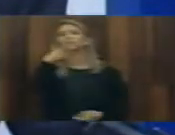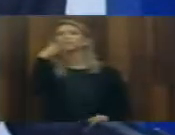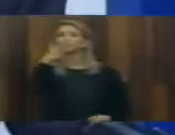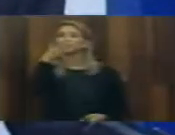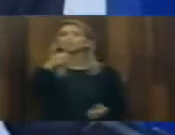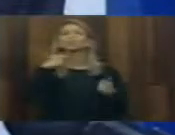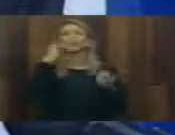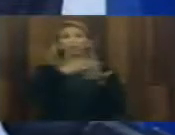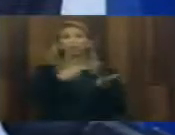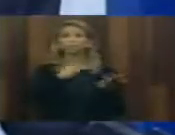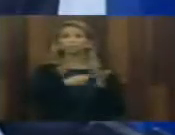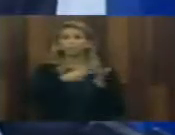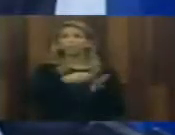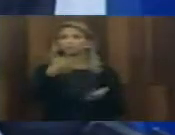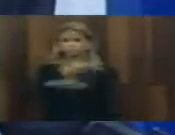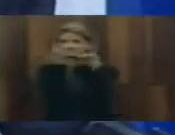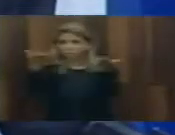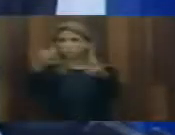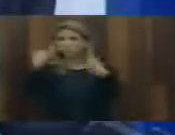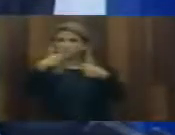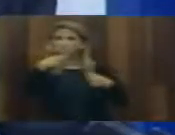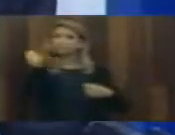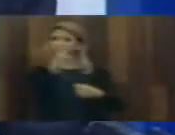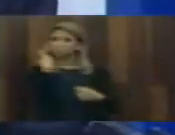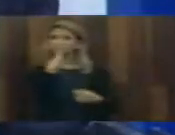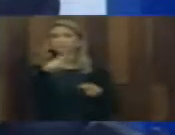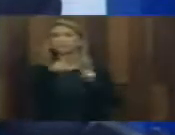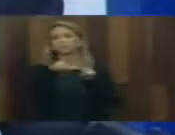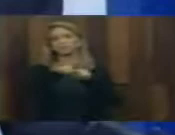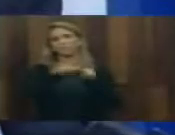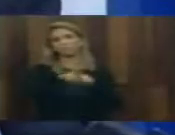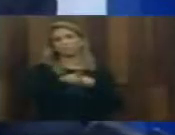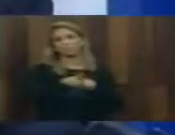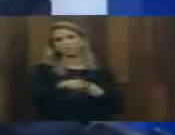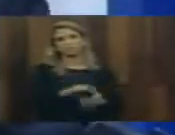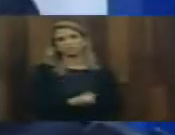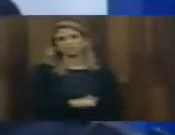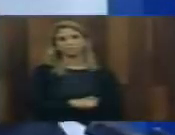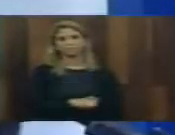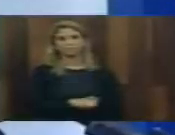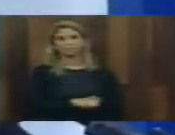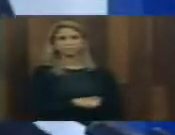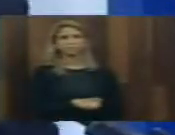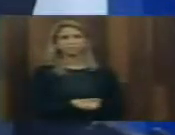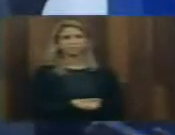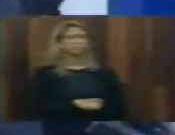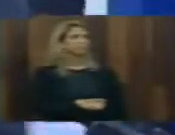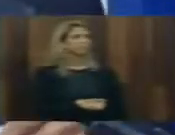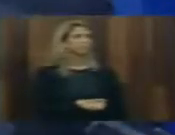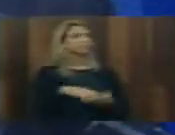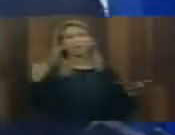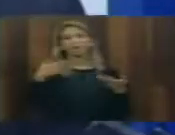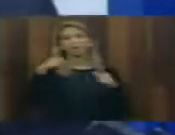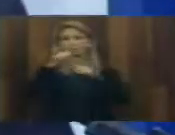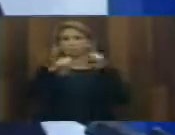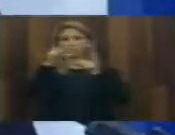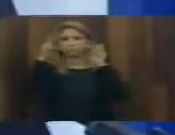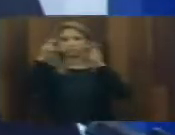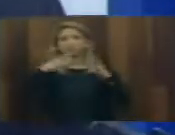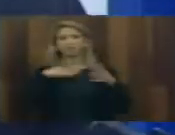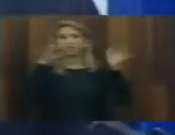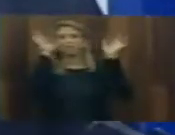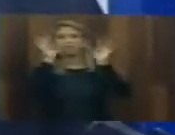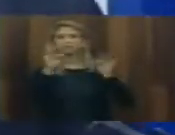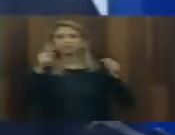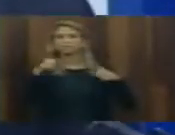tem que ser a nossa. Nós que representamos o povo, não podemos lutar contra o povo. É isso aí. Agora, senhor presidente, fico feliz